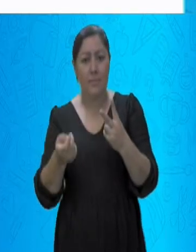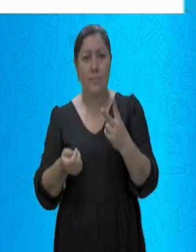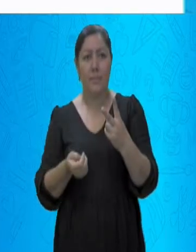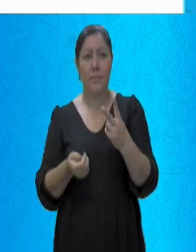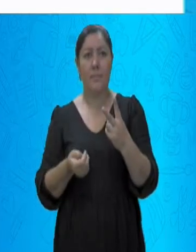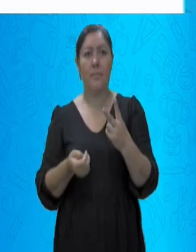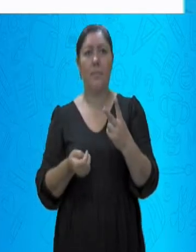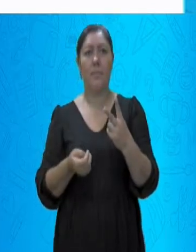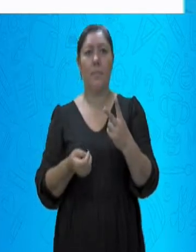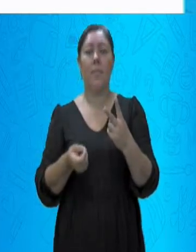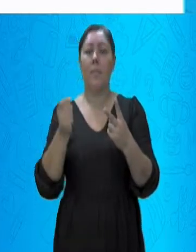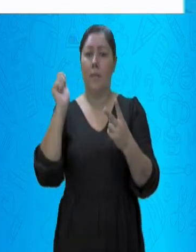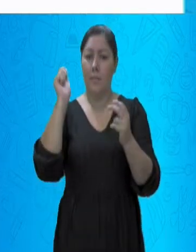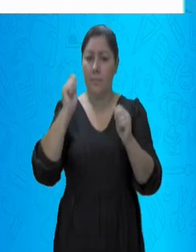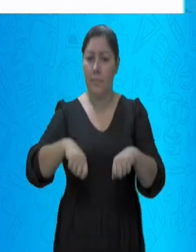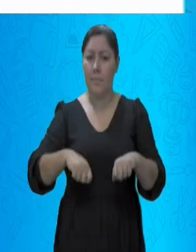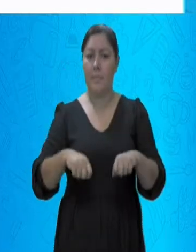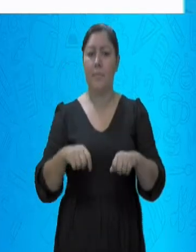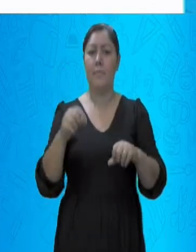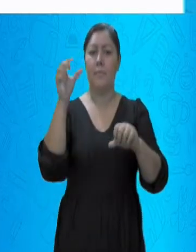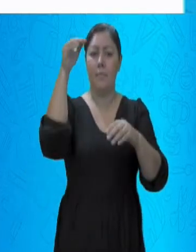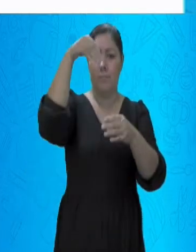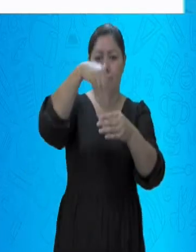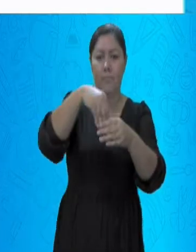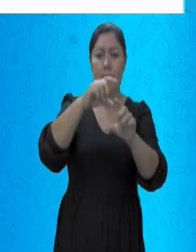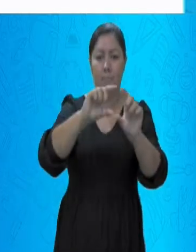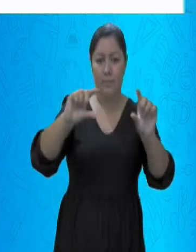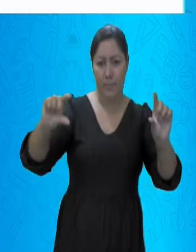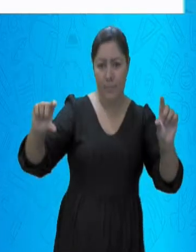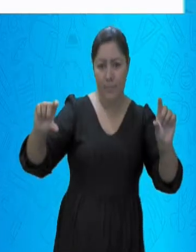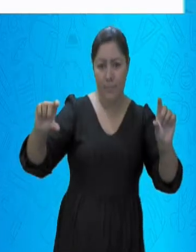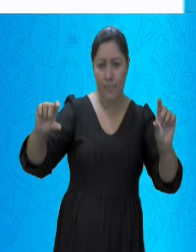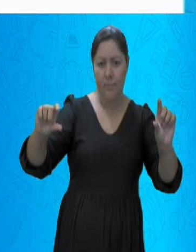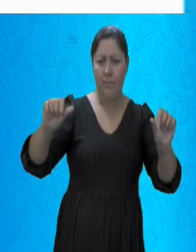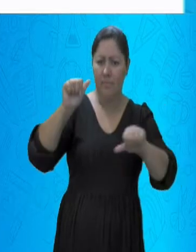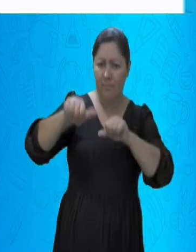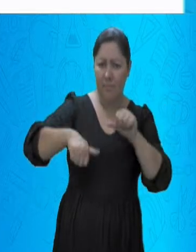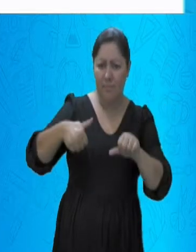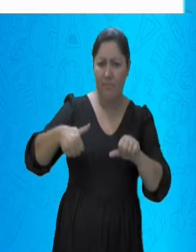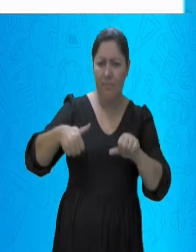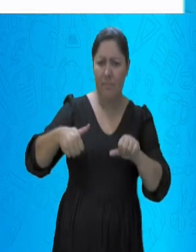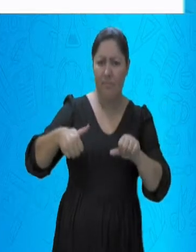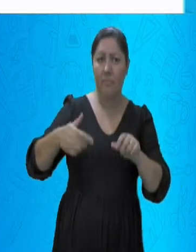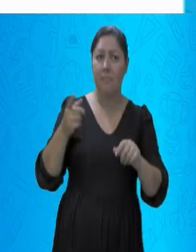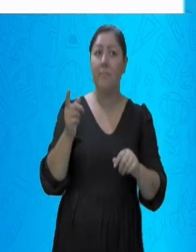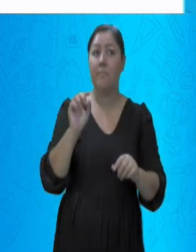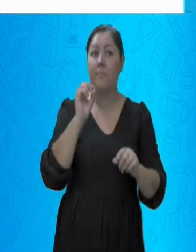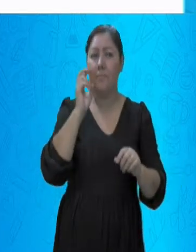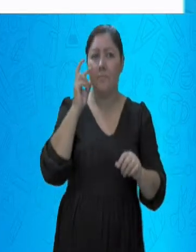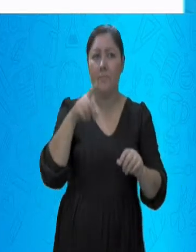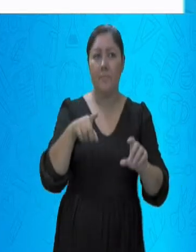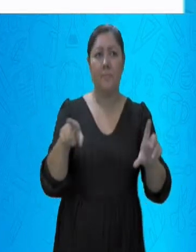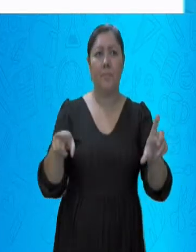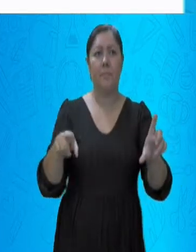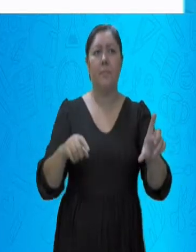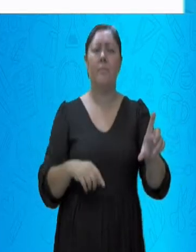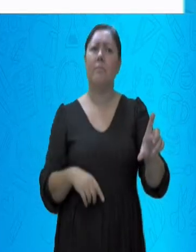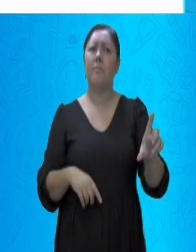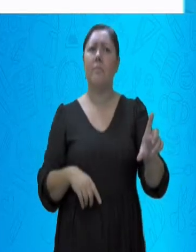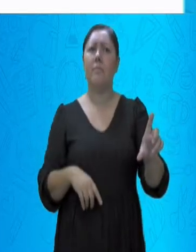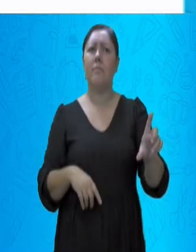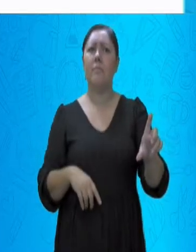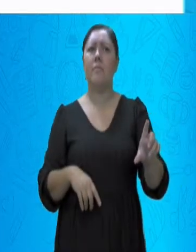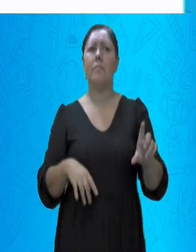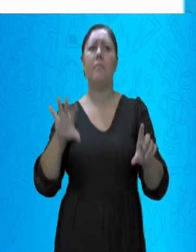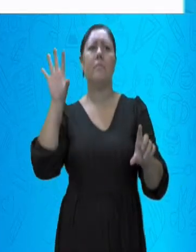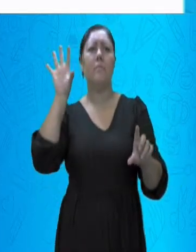e observar o contexto. Vamos ver se vai modificar? Não conseguir escutar o que está dizendo, que